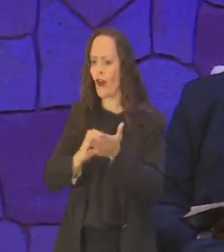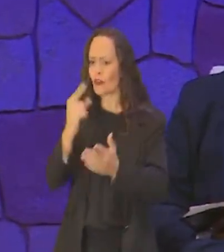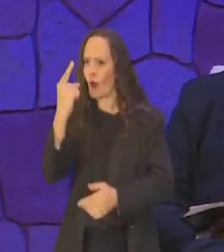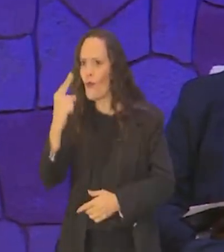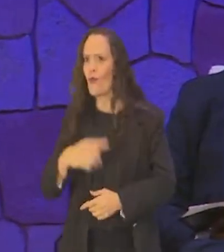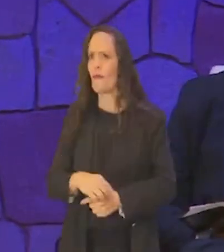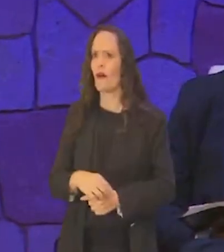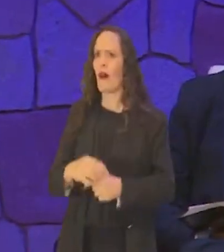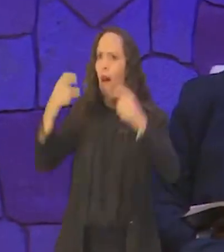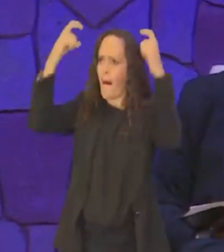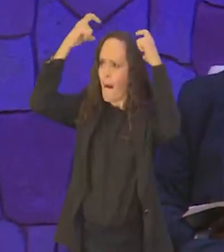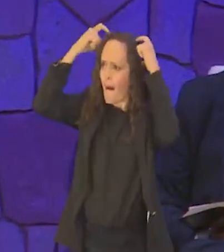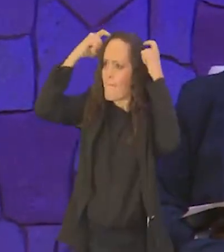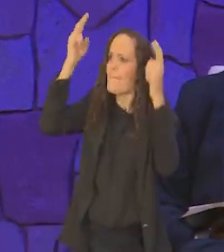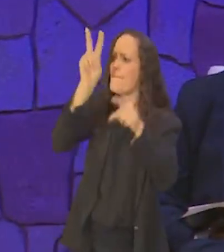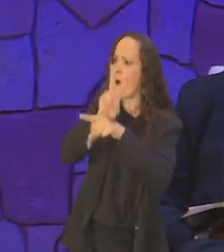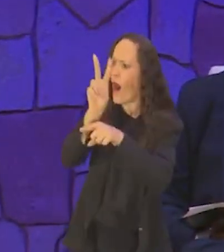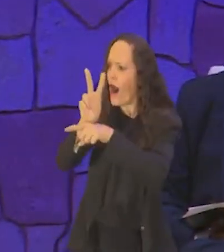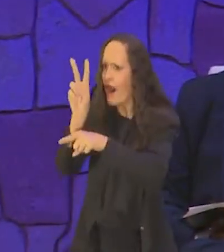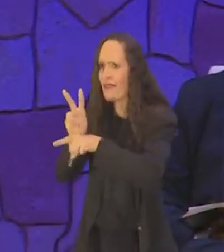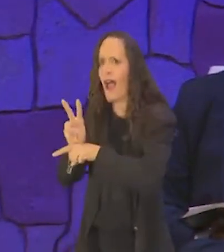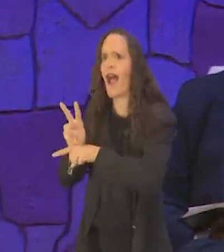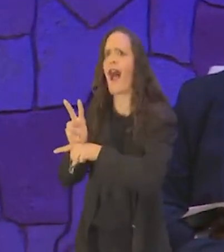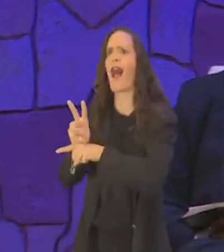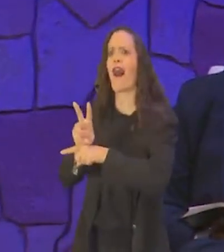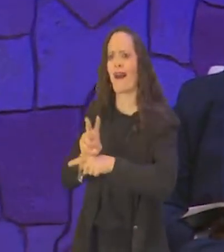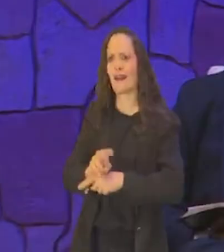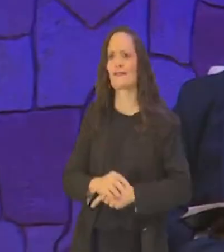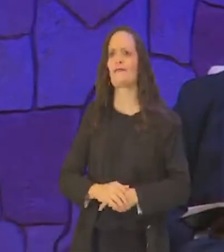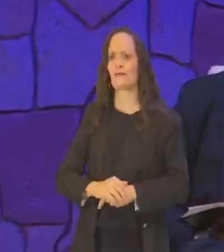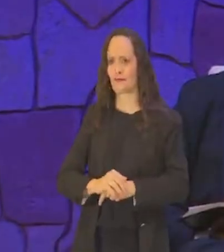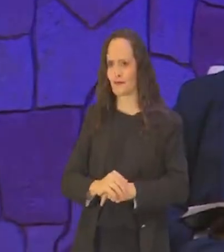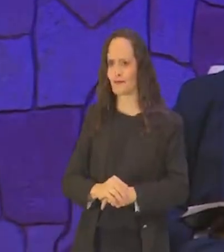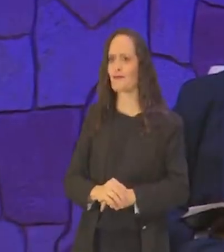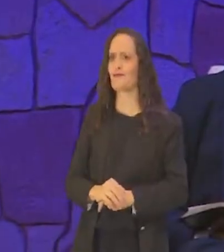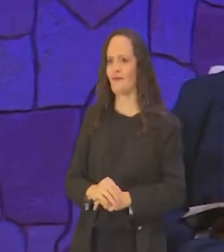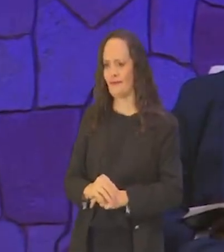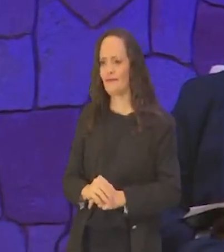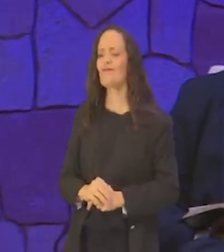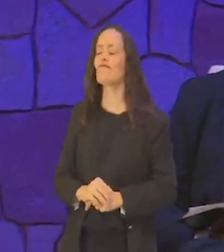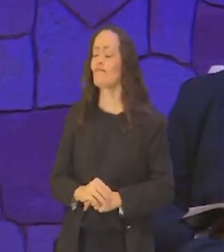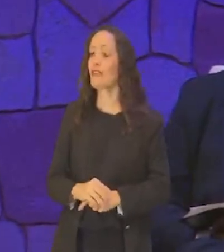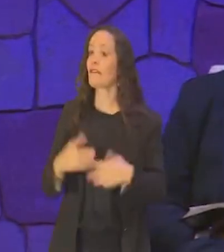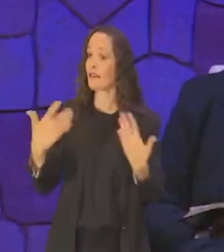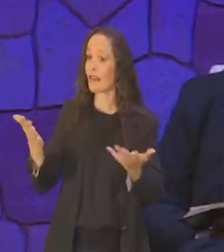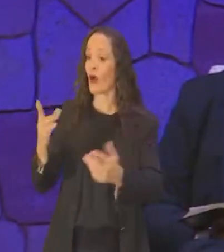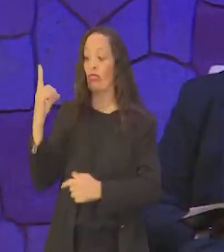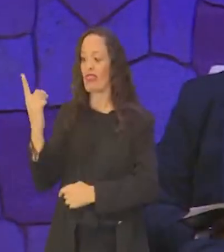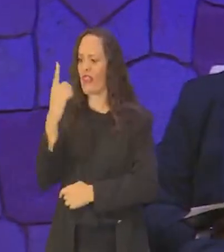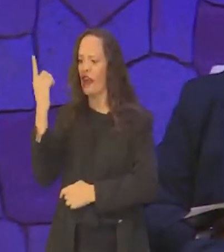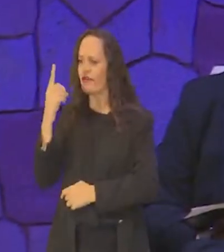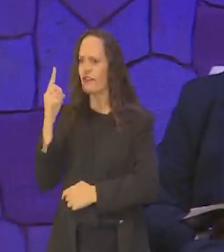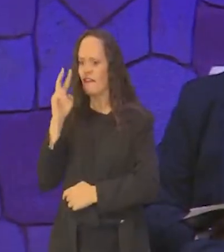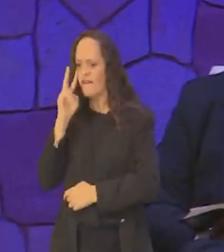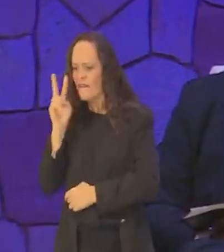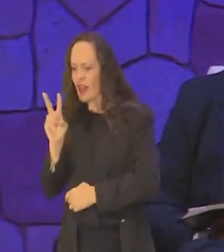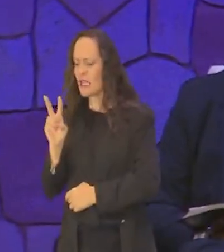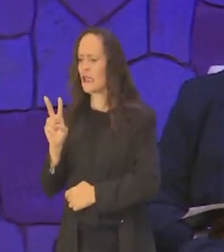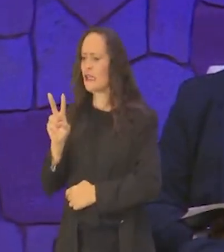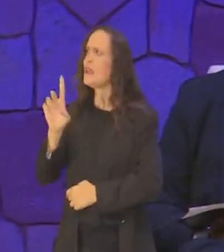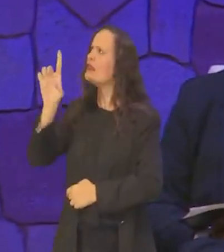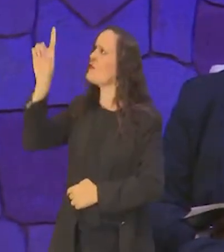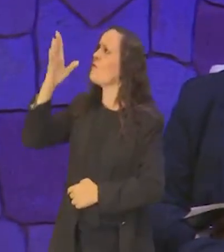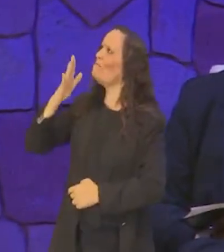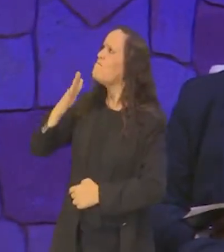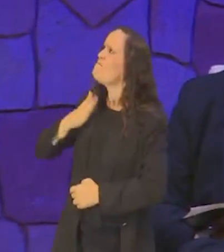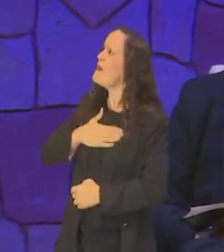para proteger a ovelha, o rebanho do Senhor. Quando ele olha então para Deus aqui, ele diz: o Senhor, Ele é o meu